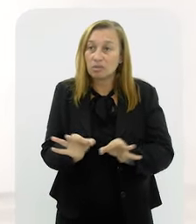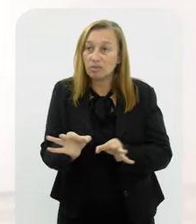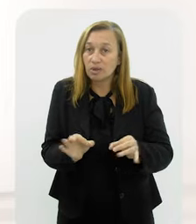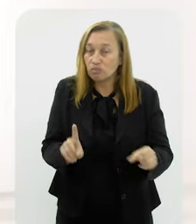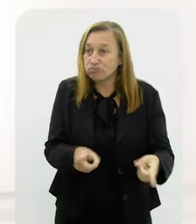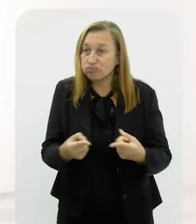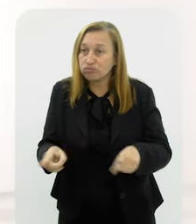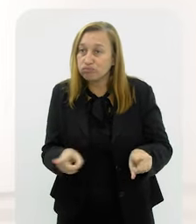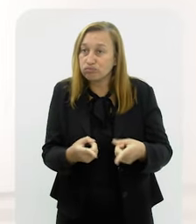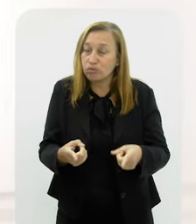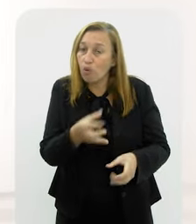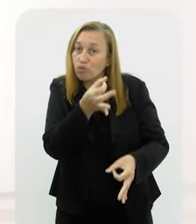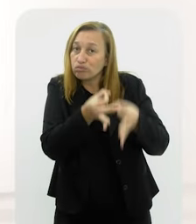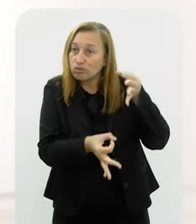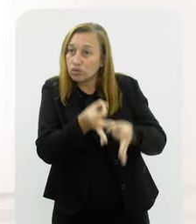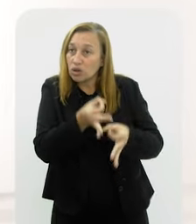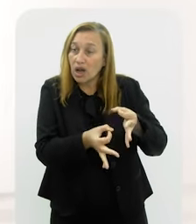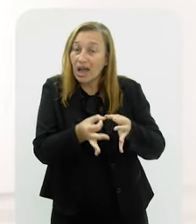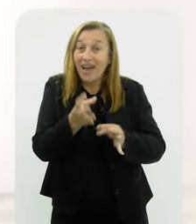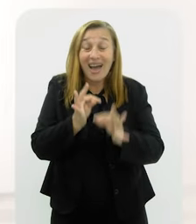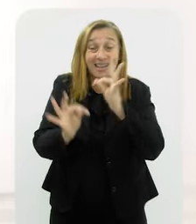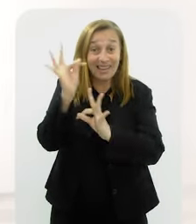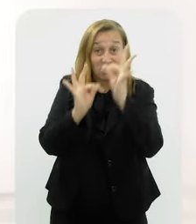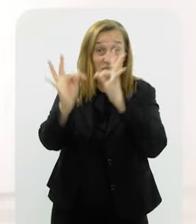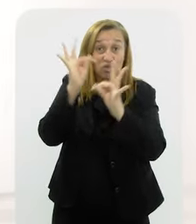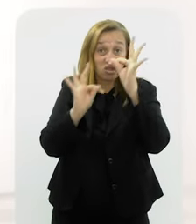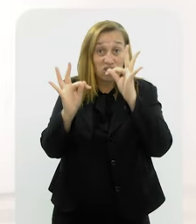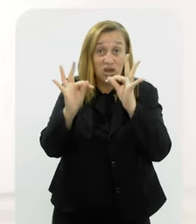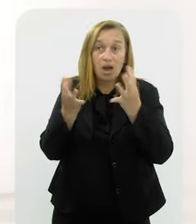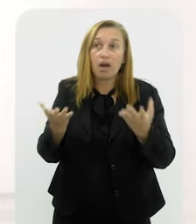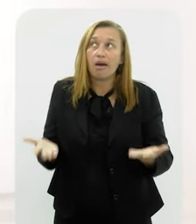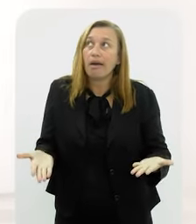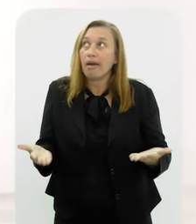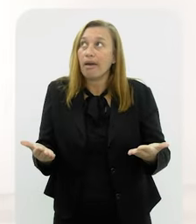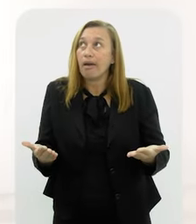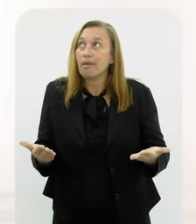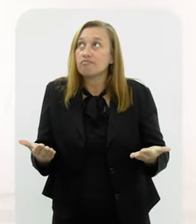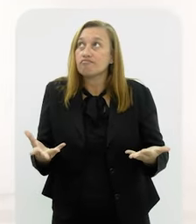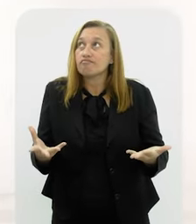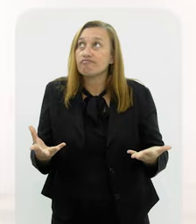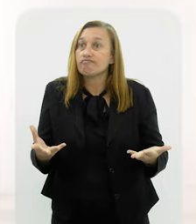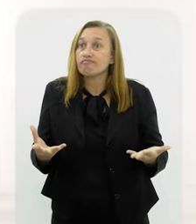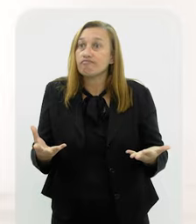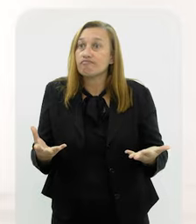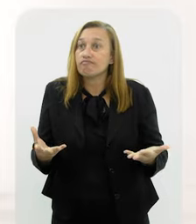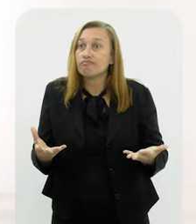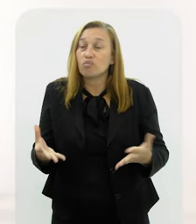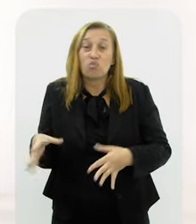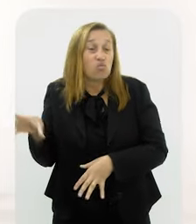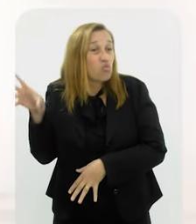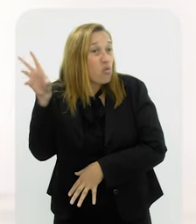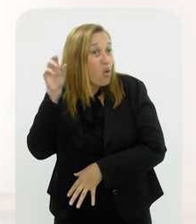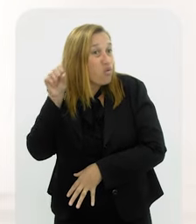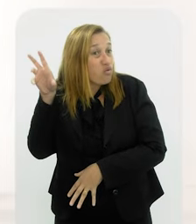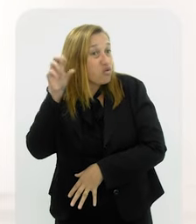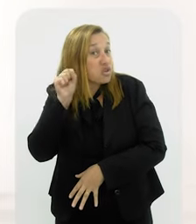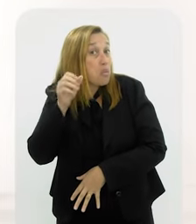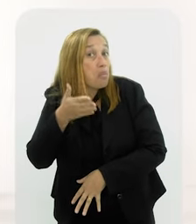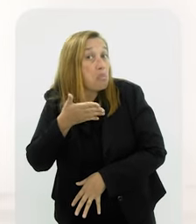julgada. Uhum. Quer dizer, a tecnologia trouxe um ouvido mais